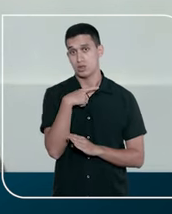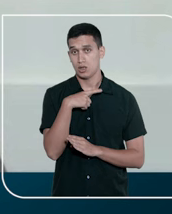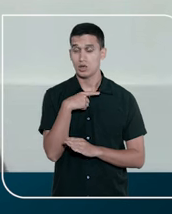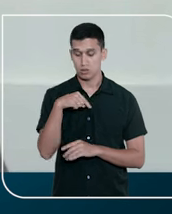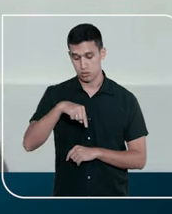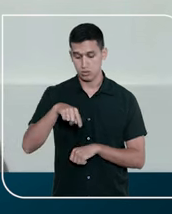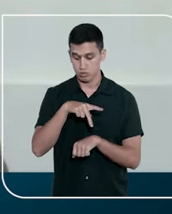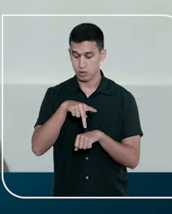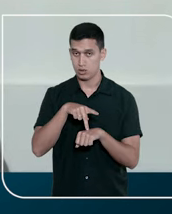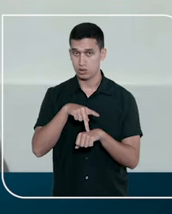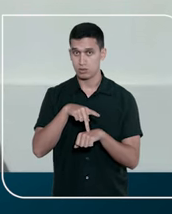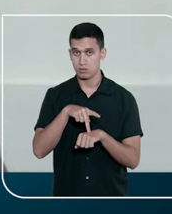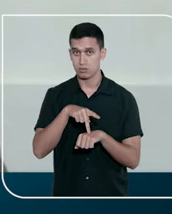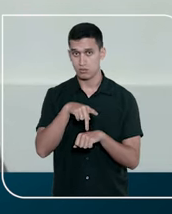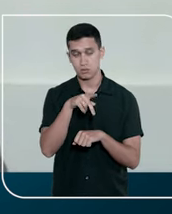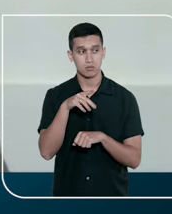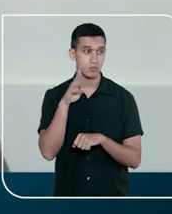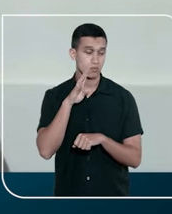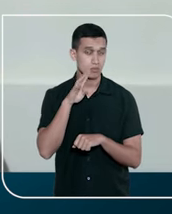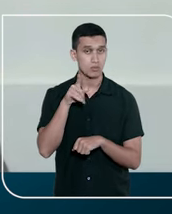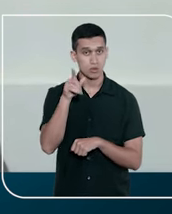país.